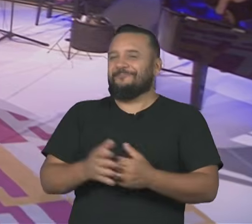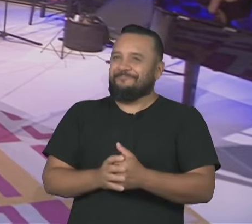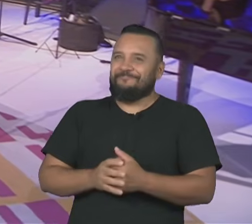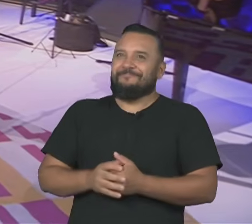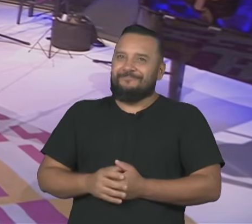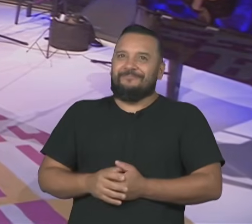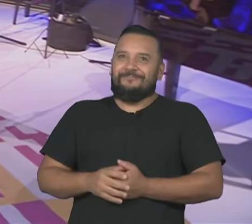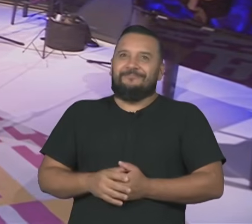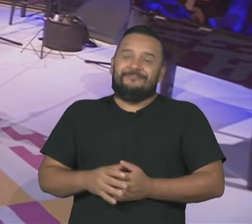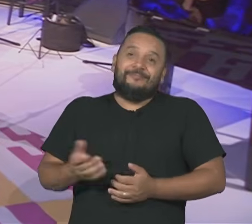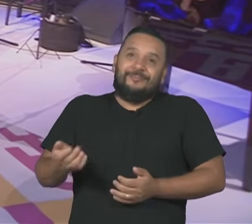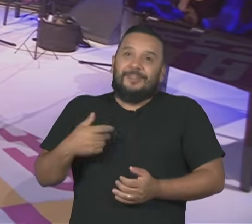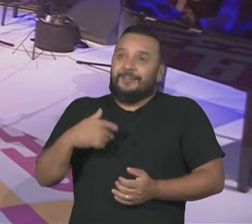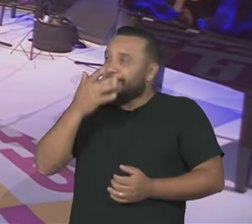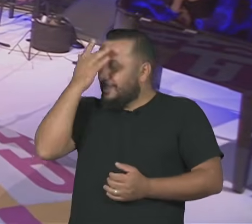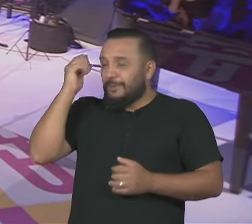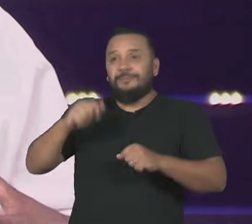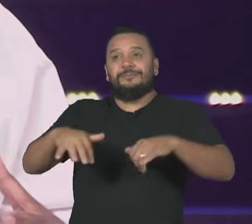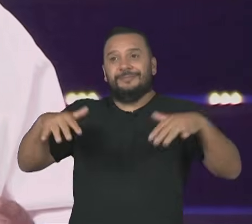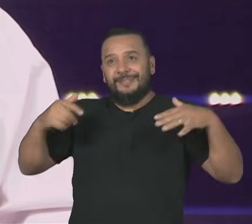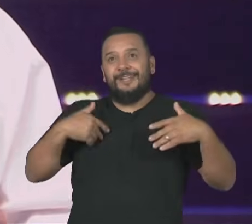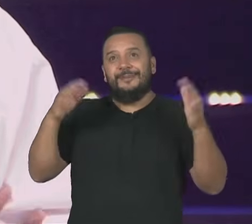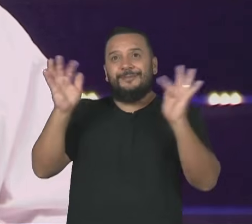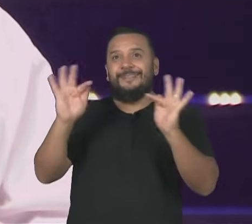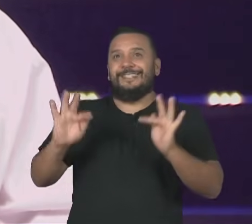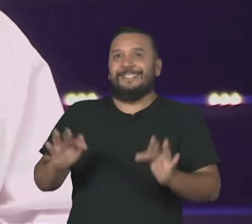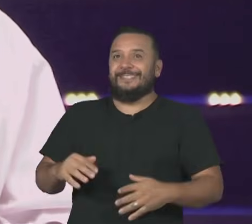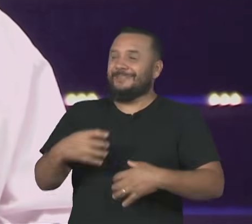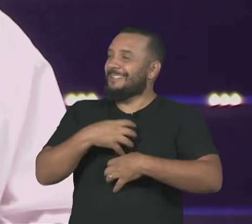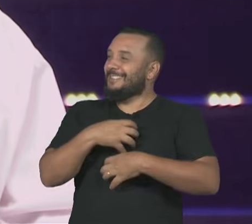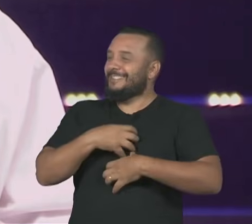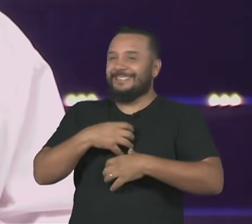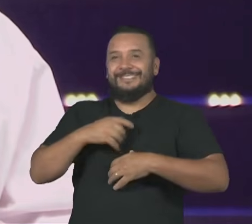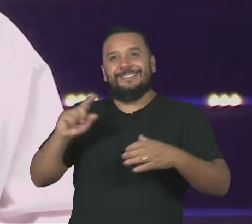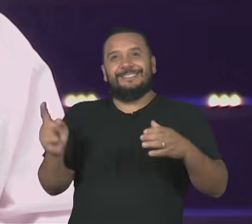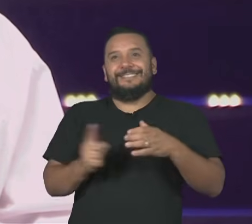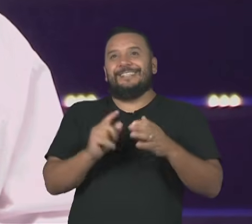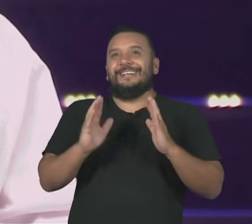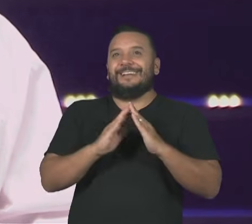Eu ouvi falar que a plateia era de Campo Grande, fiquei todo já me sentindo em casa.